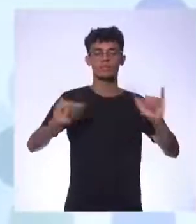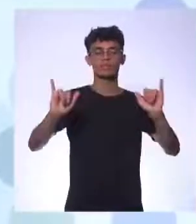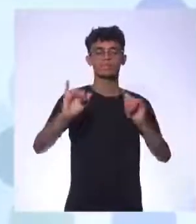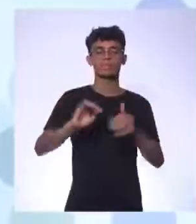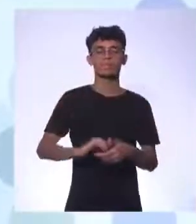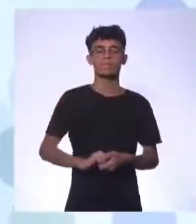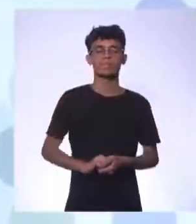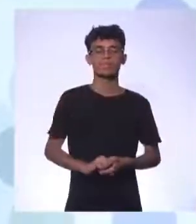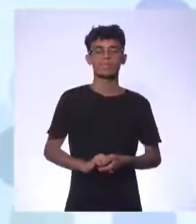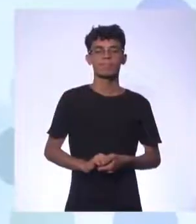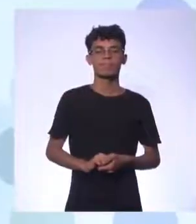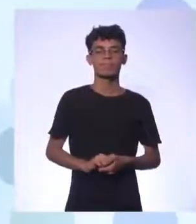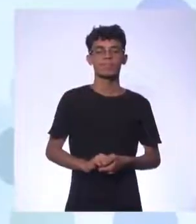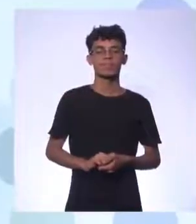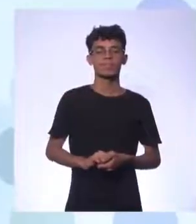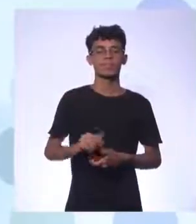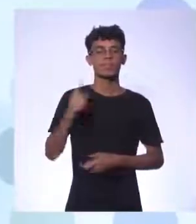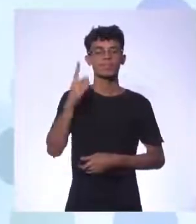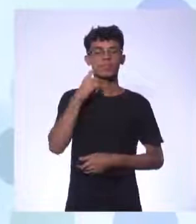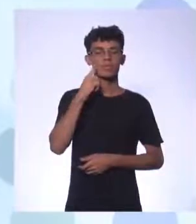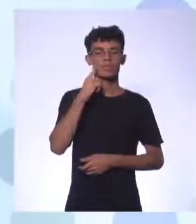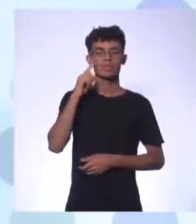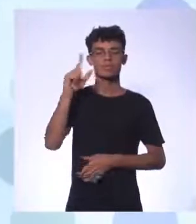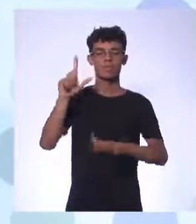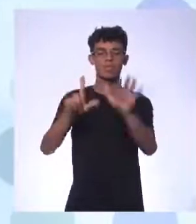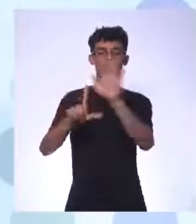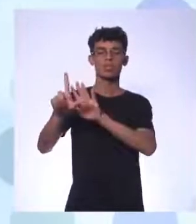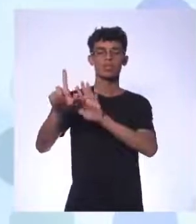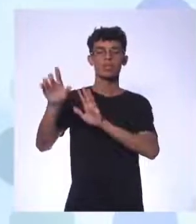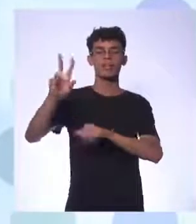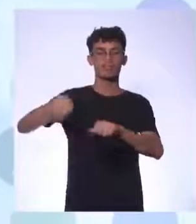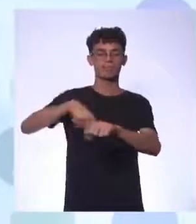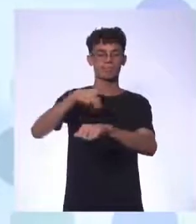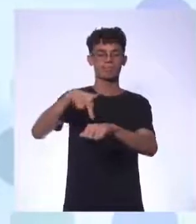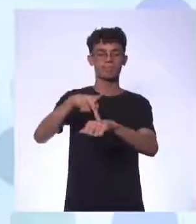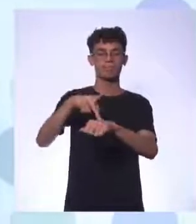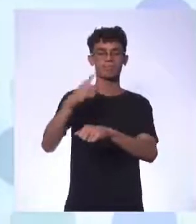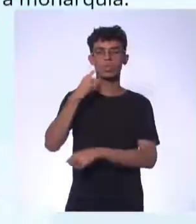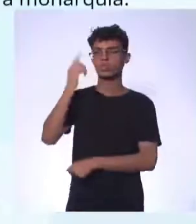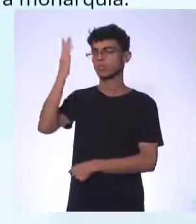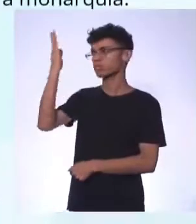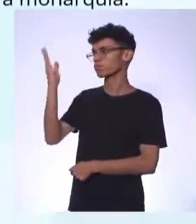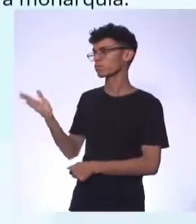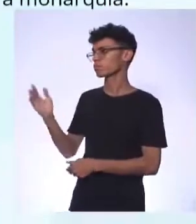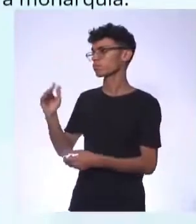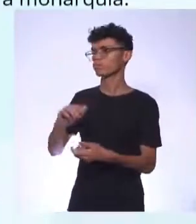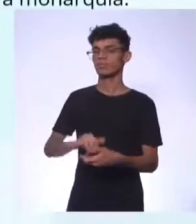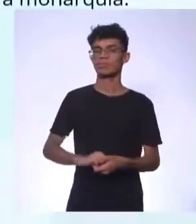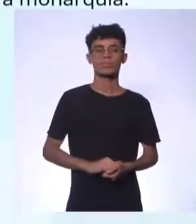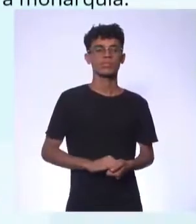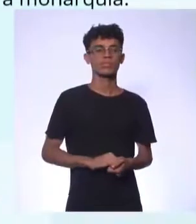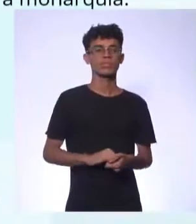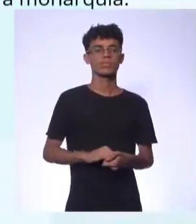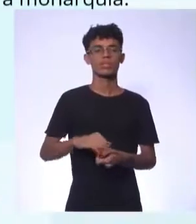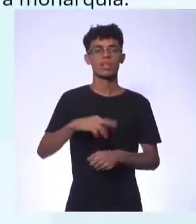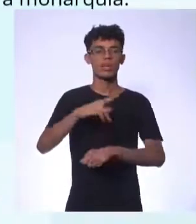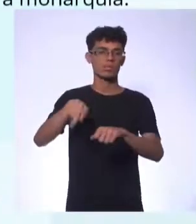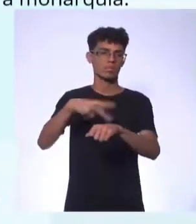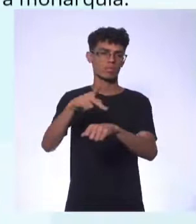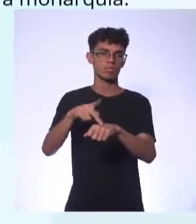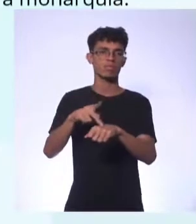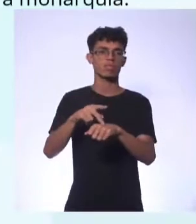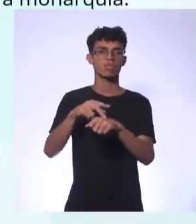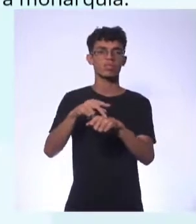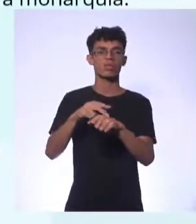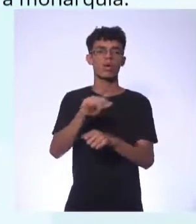ainda, a gente vai ver uma obra chamada A Pátria. Dá uma olhadinha aí na tela. A obra Pátria é